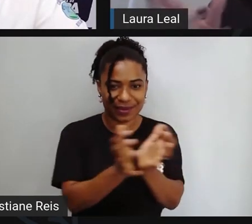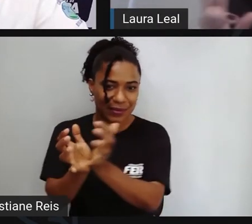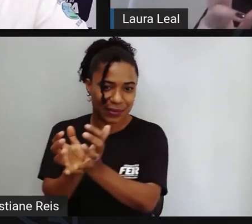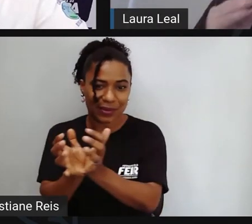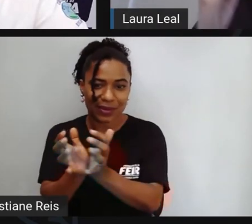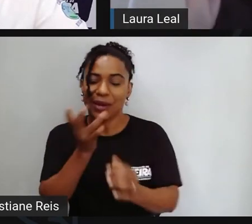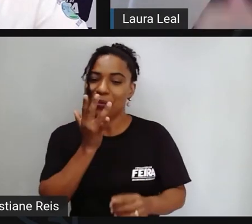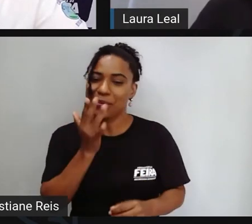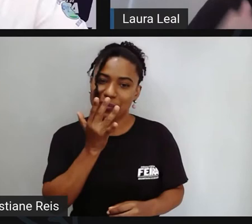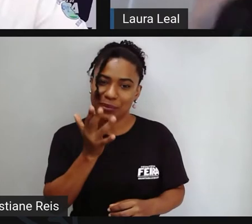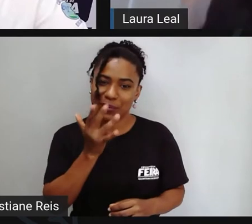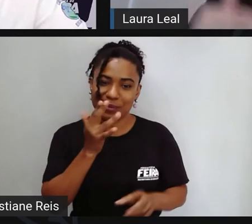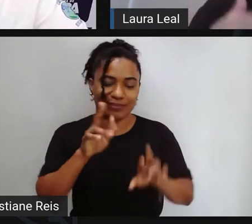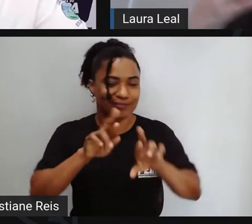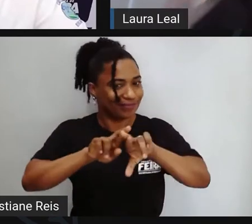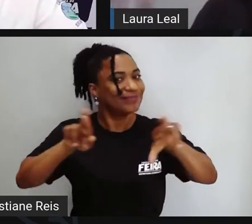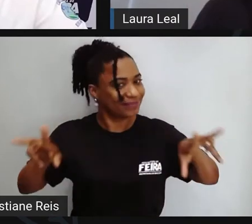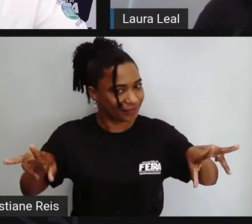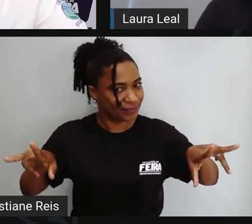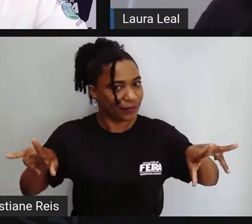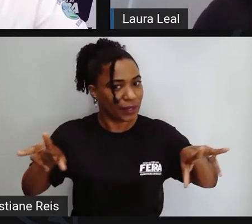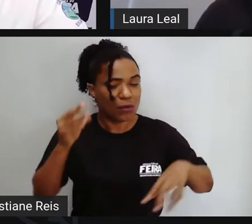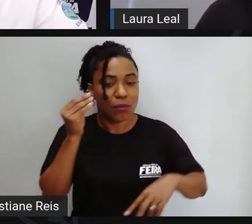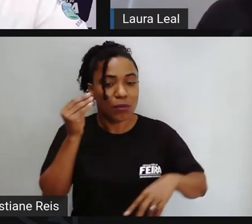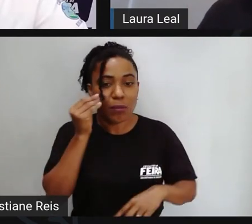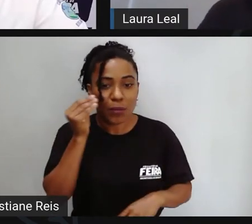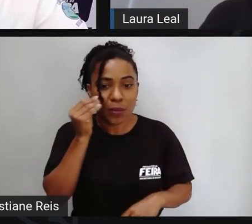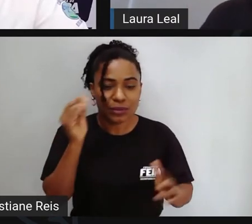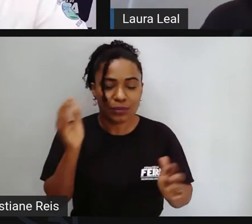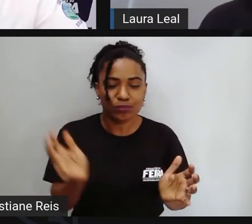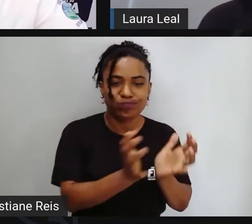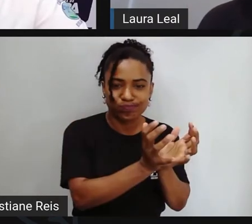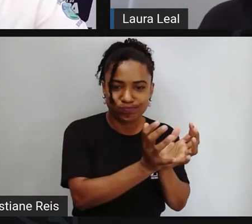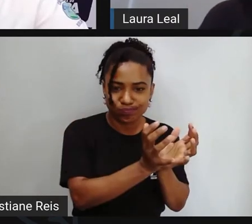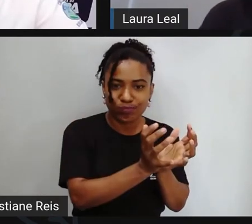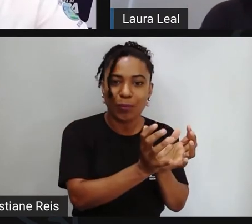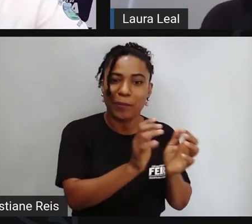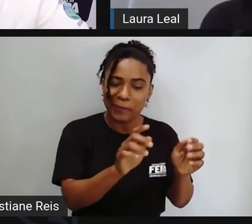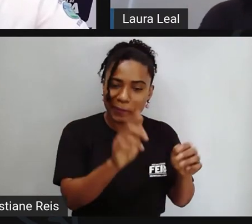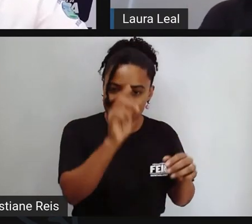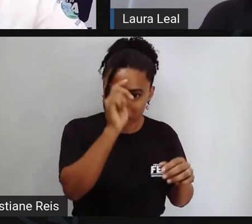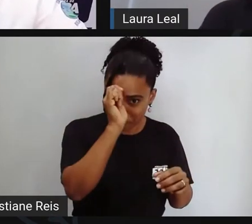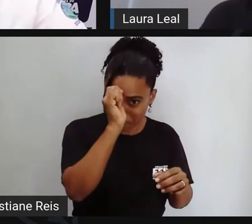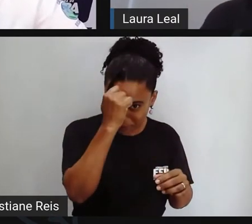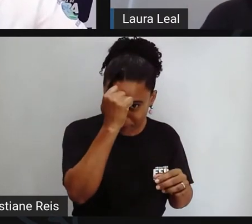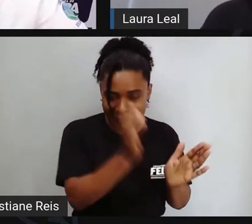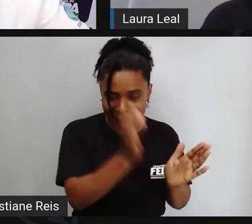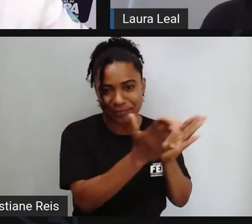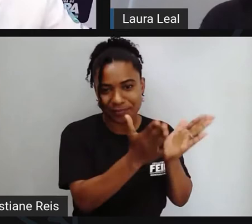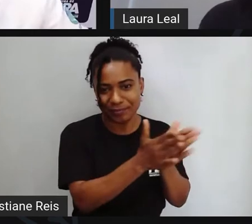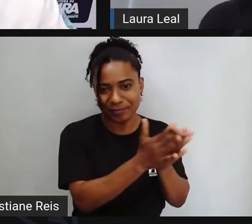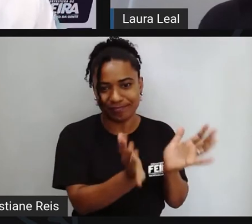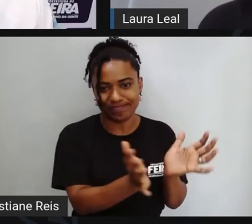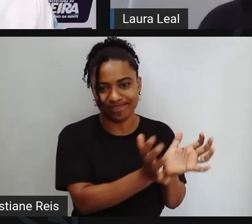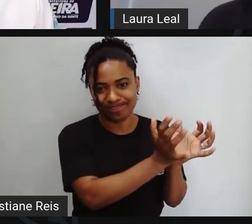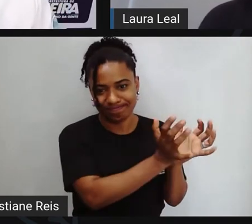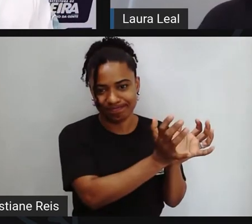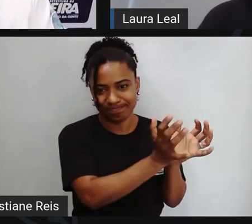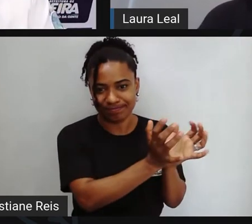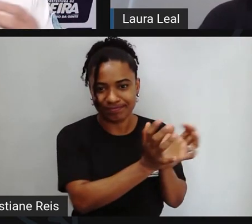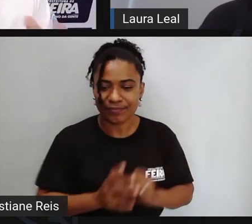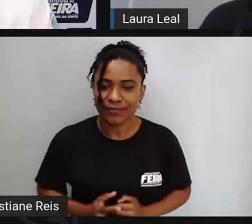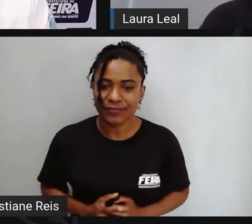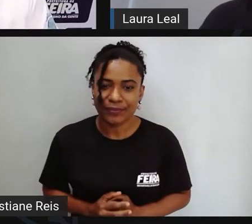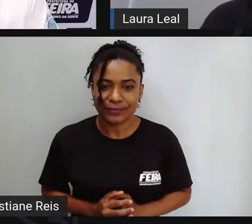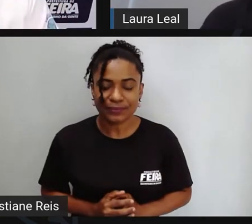Então, essas minorias se combinam de alguma forma. Se somam, né? Já que a gente falou dessa invisibilidade